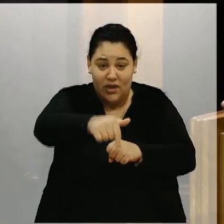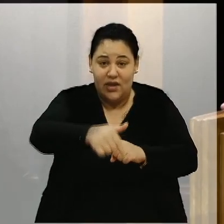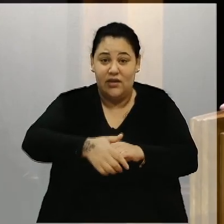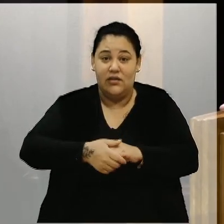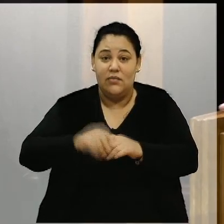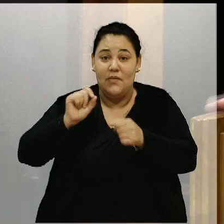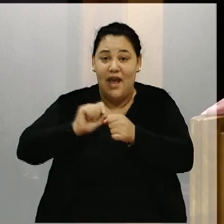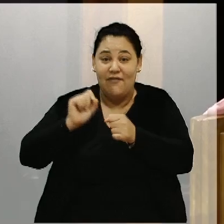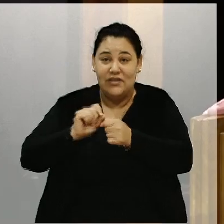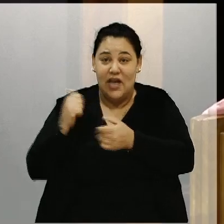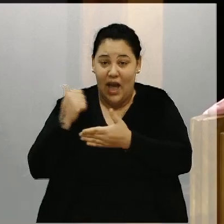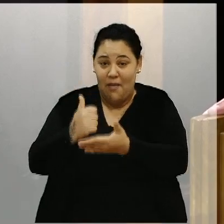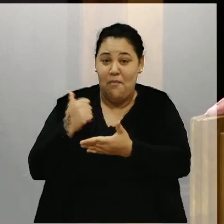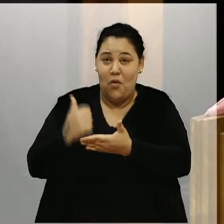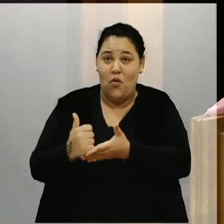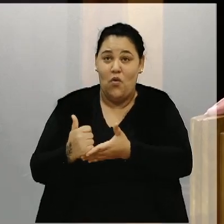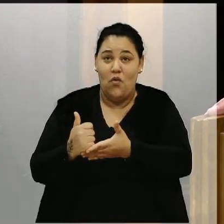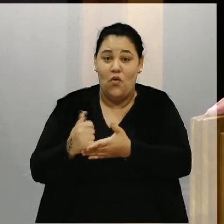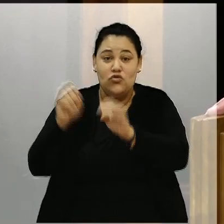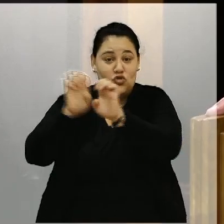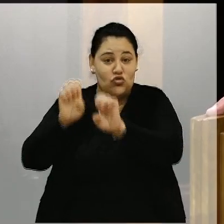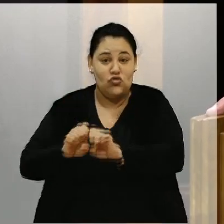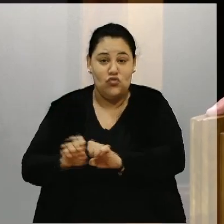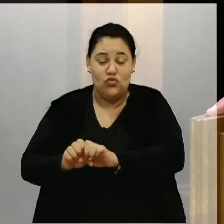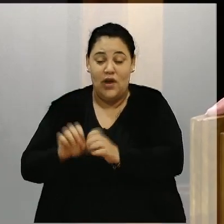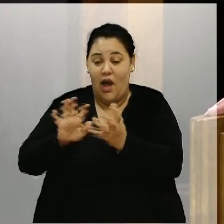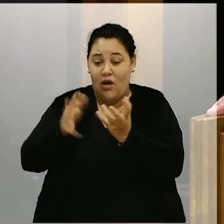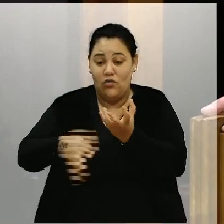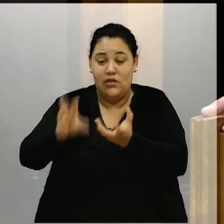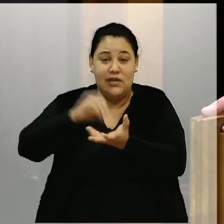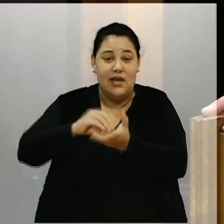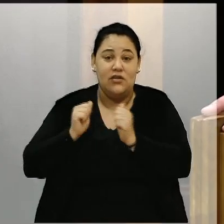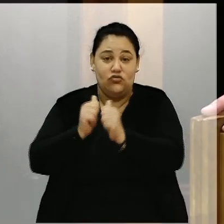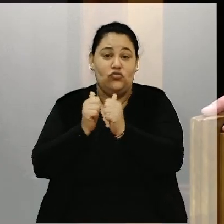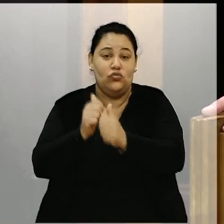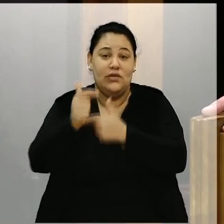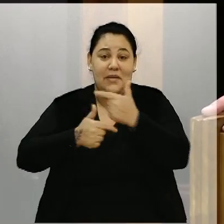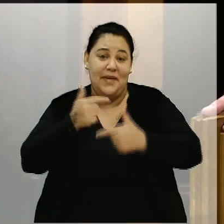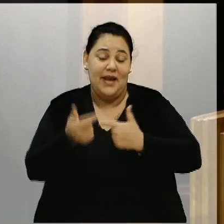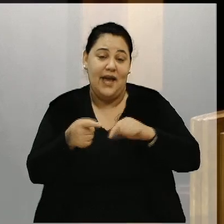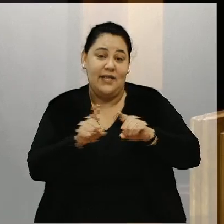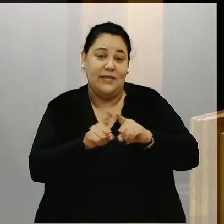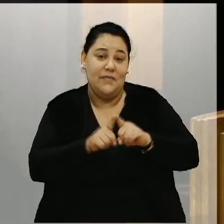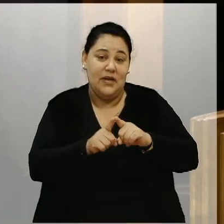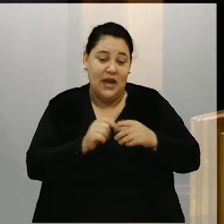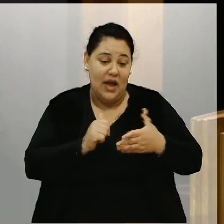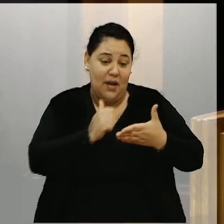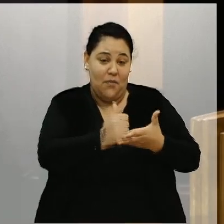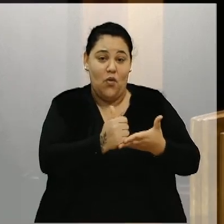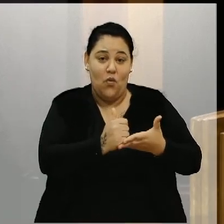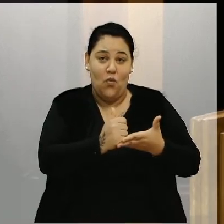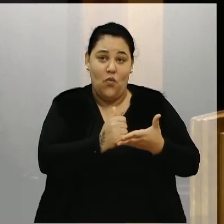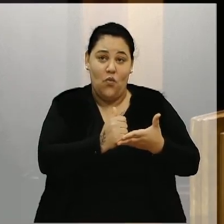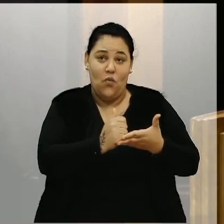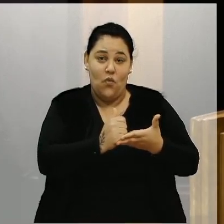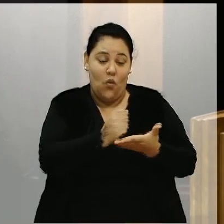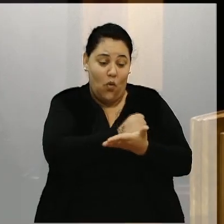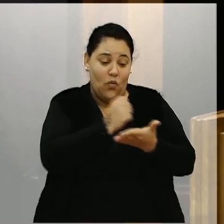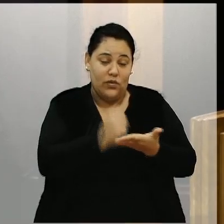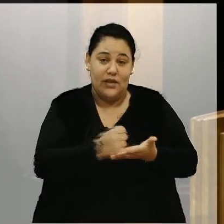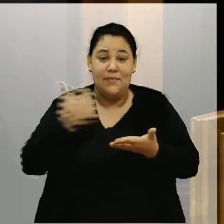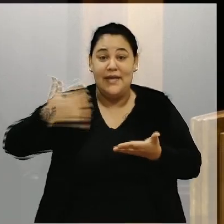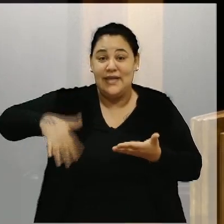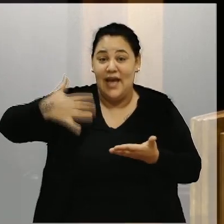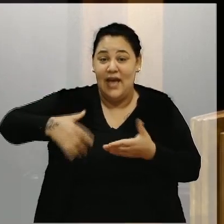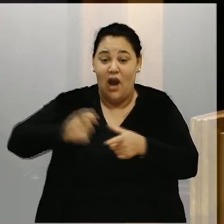fazer aportes em contrato, reestruturação da Codeca, aporte para botar os contratos mais caros, aumentaram